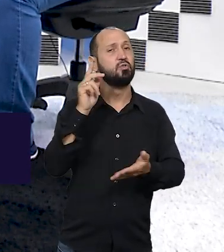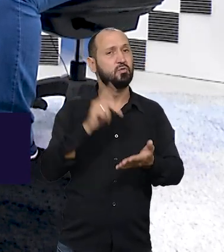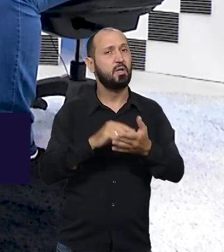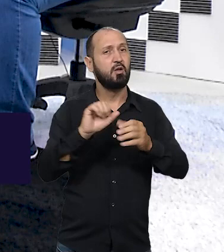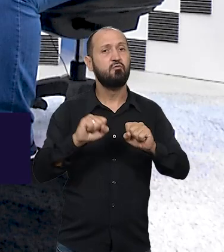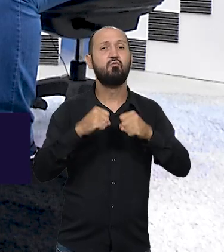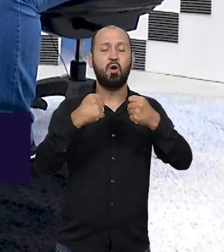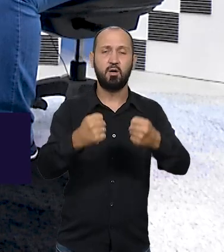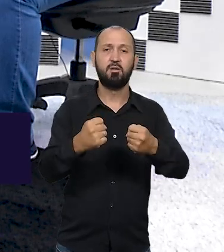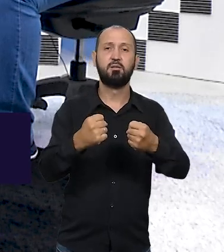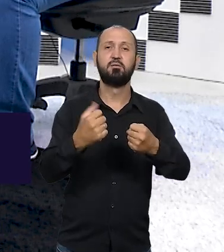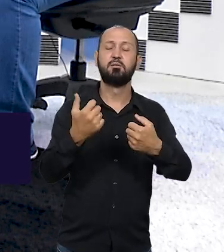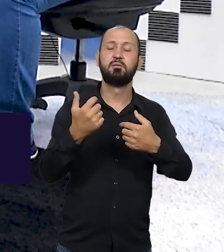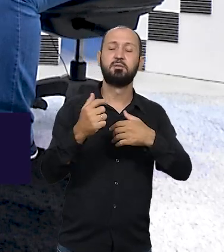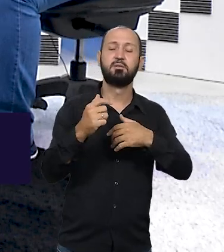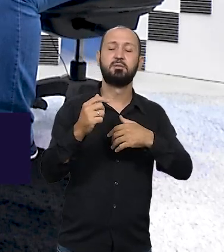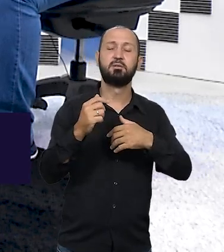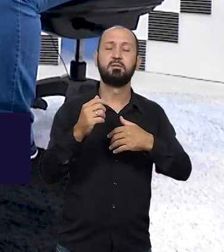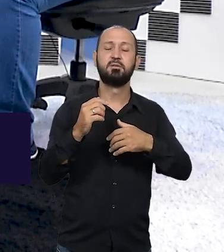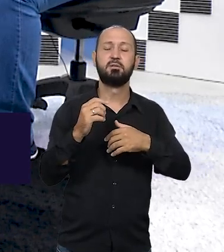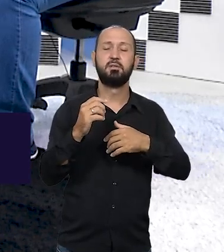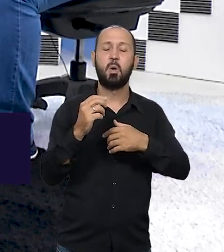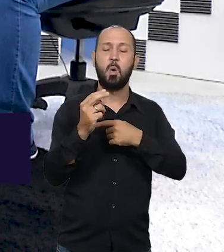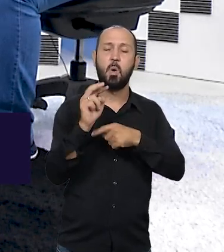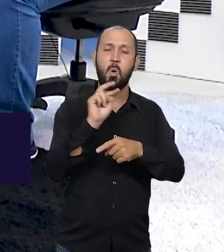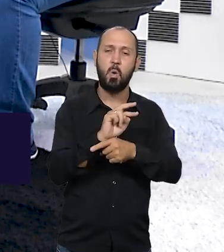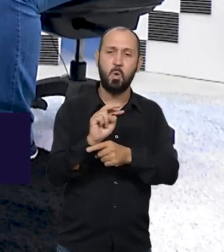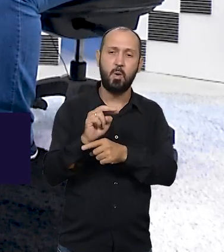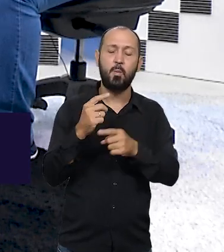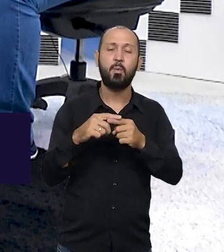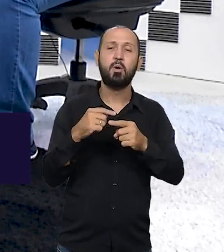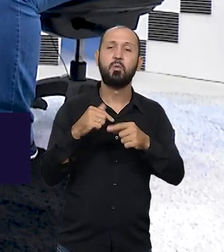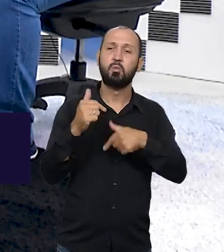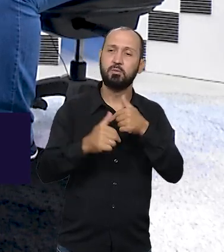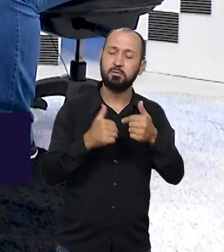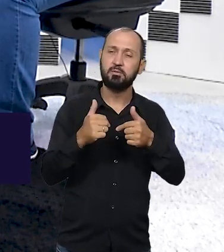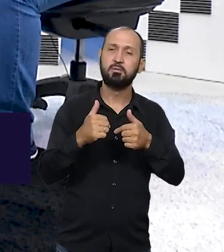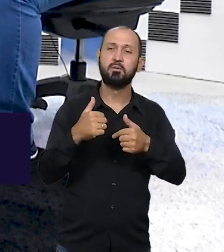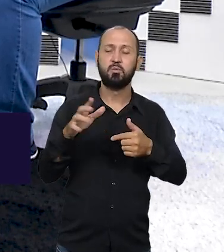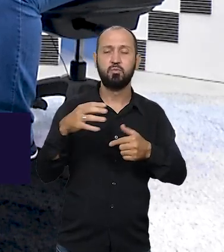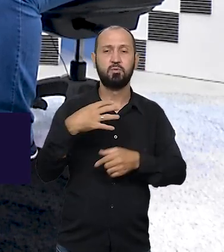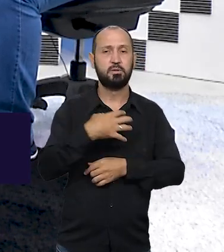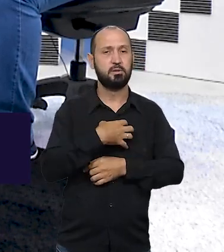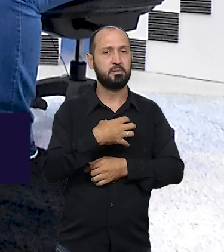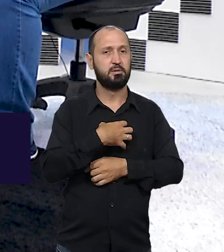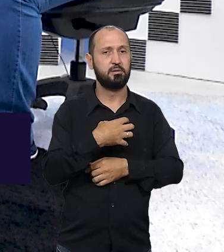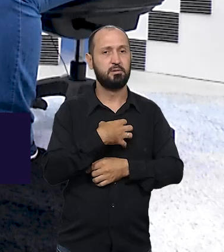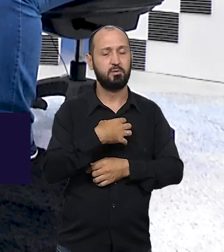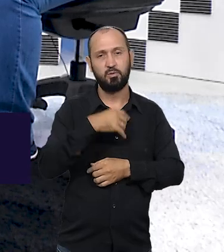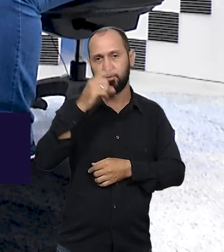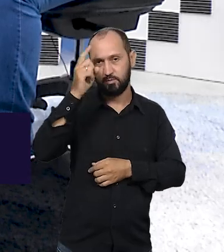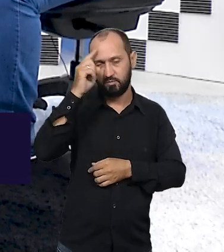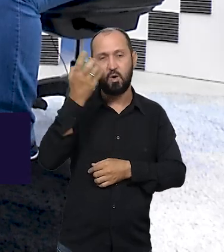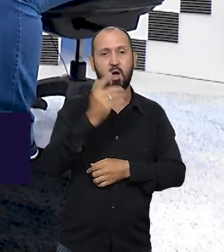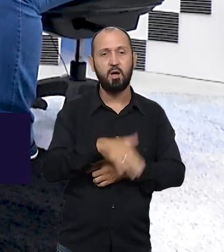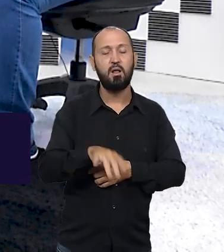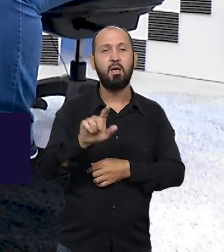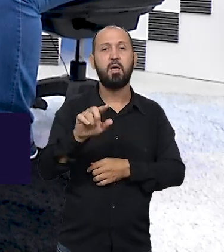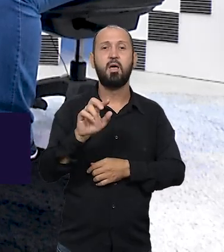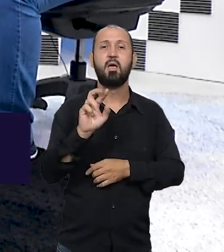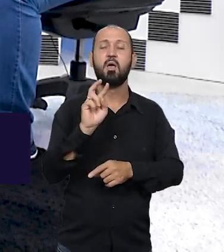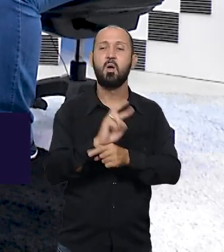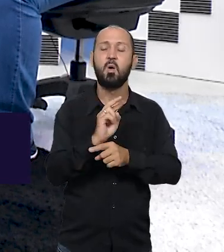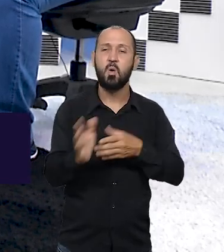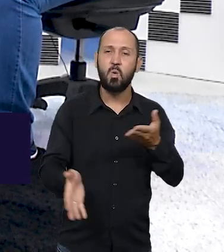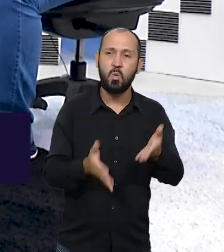cuida. Porque a grande terapia que a gente vive hoje no dia a dia com a criança do autismo é cuidar de quem cuida. A família tem que ser melhor